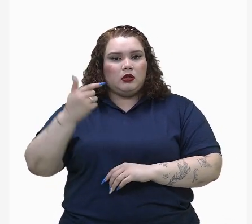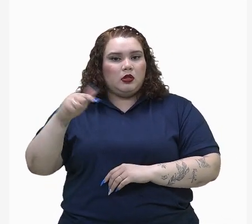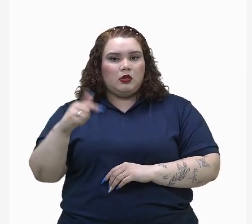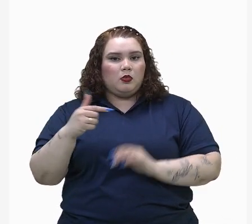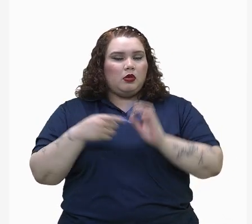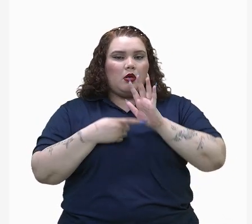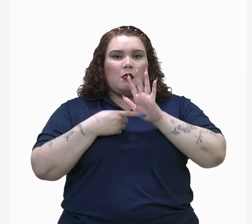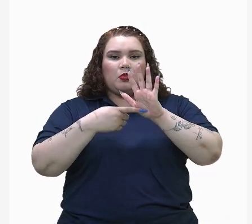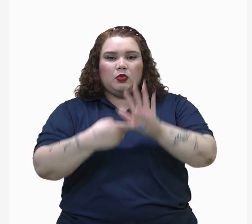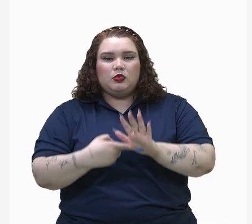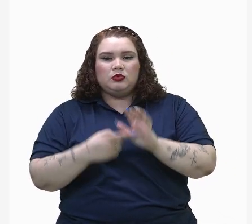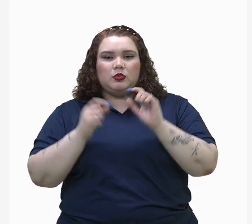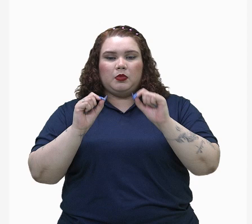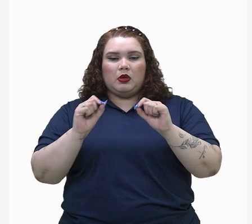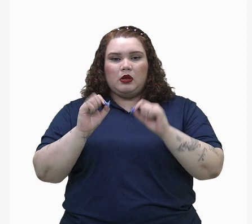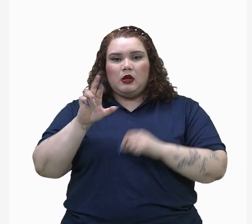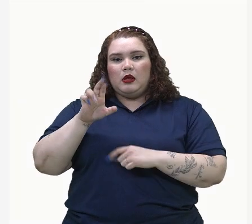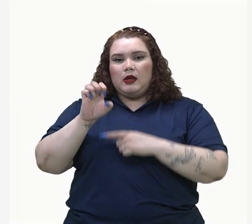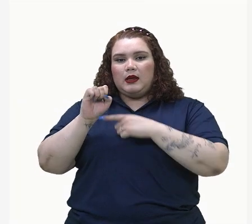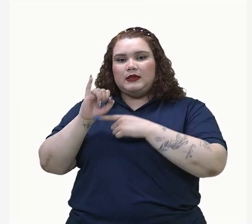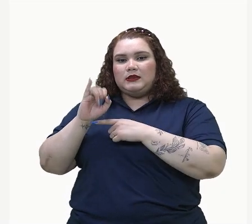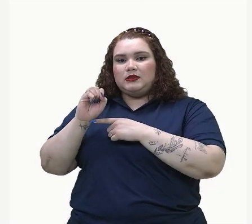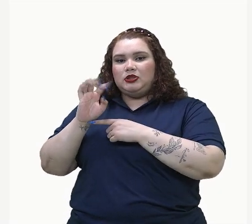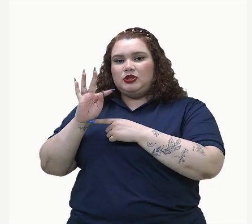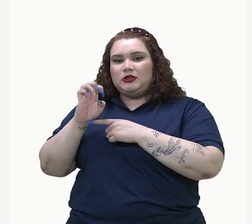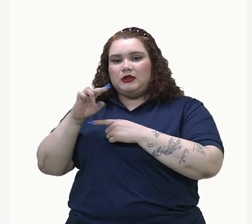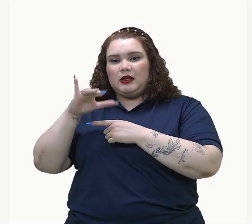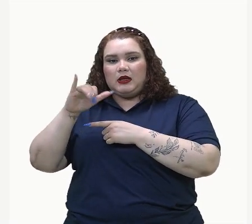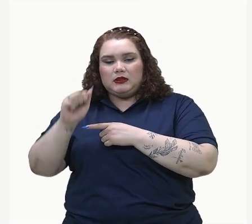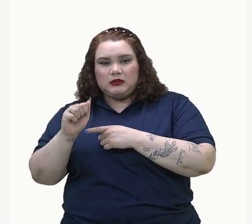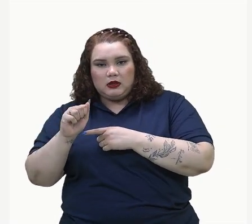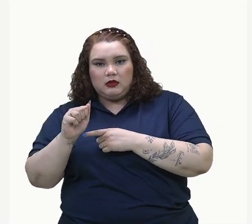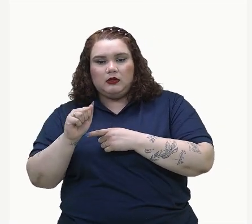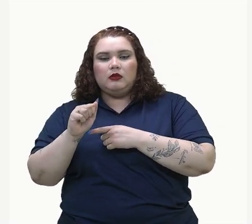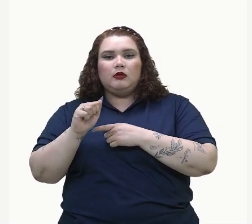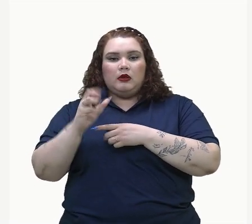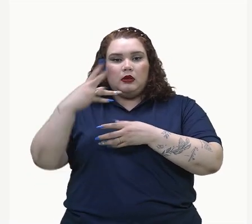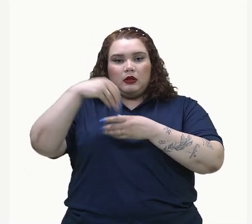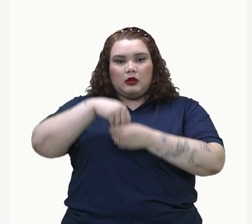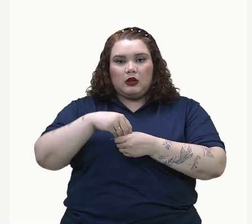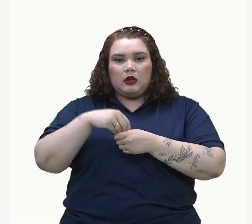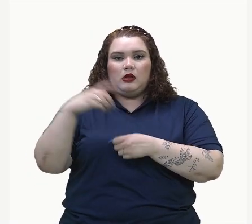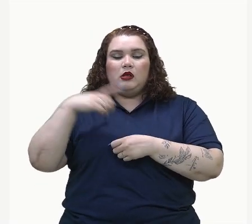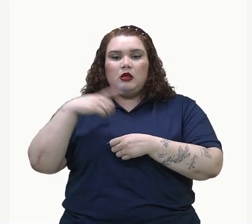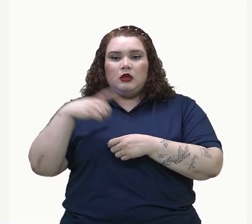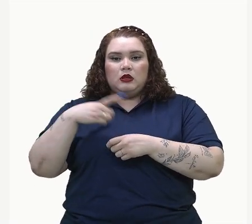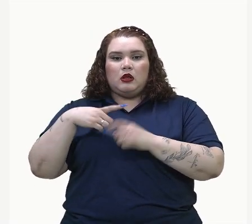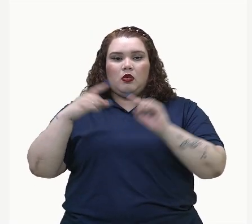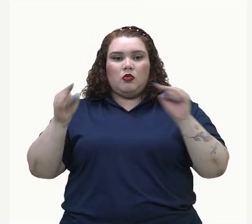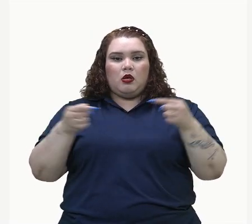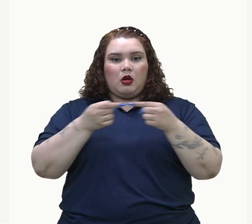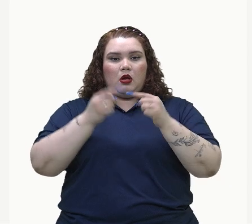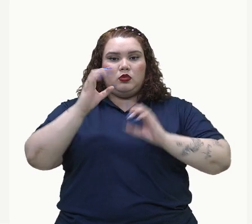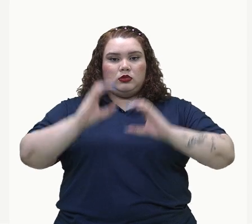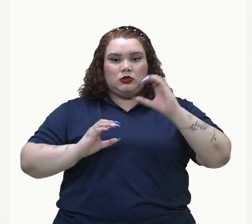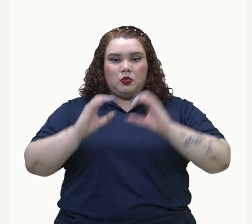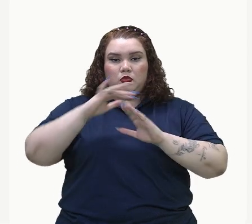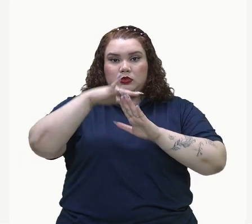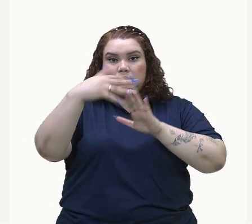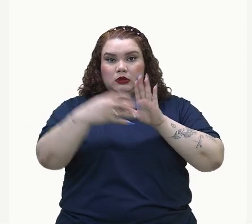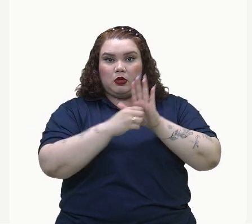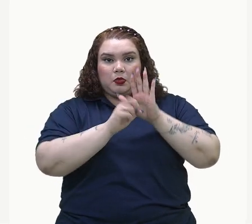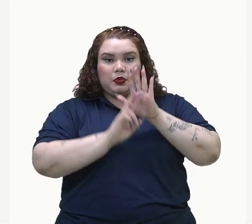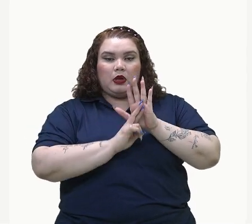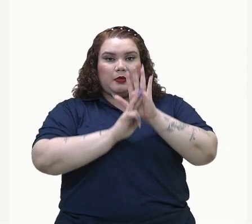apresentam resistência interna, ligados em um circuito por meio do símbolo abaixo. Então, aqui